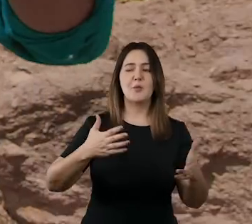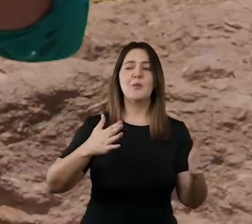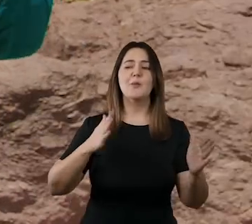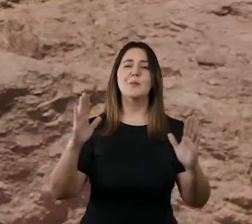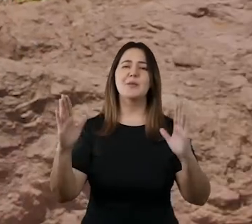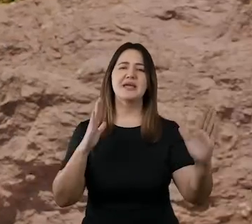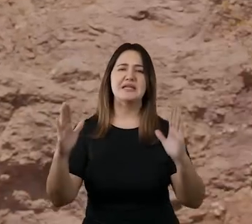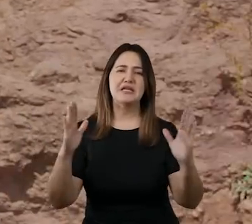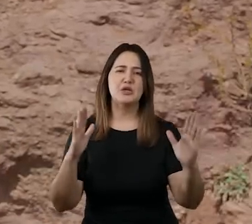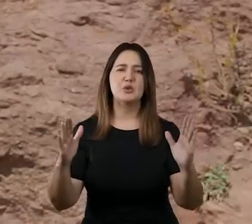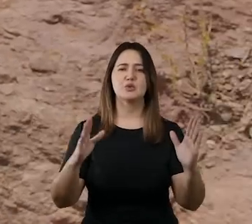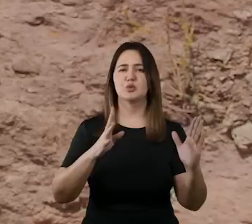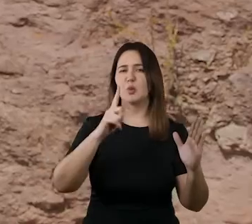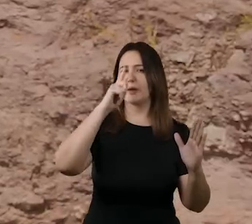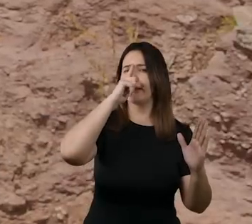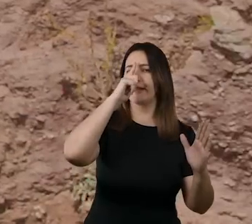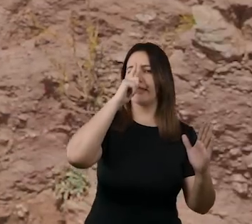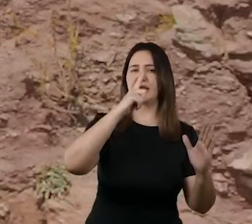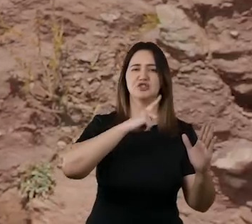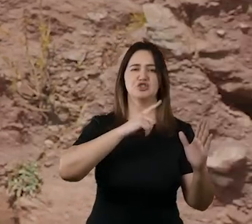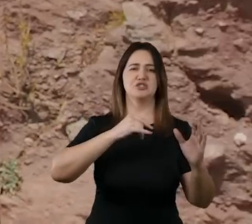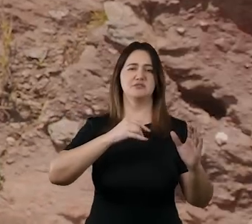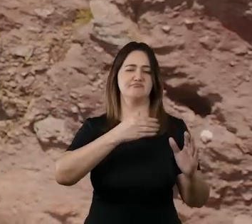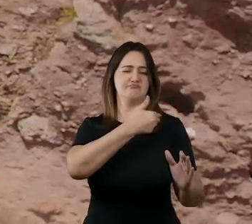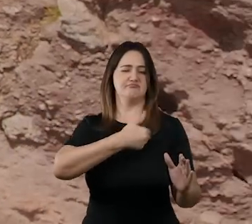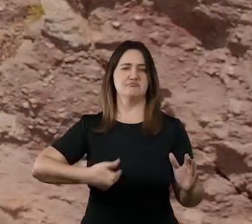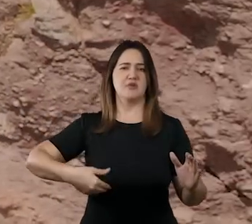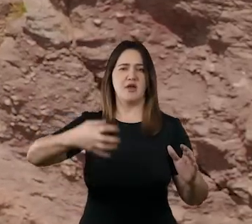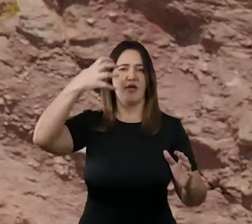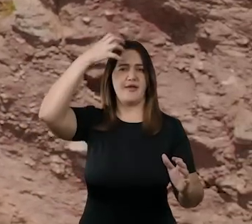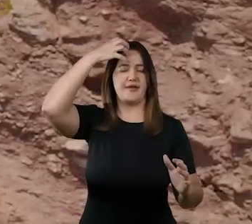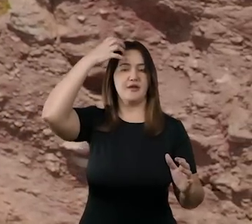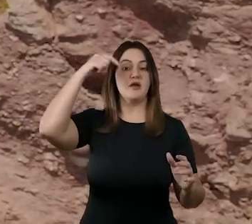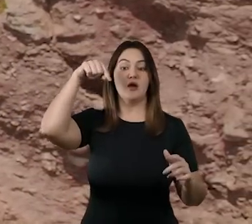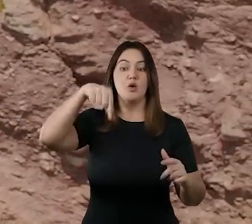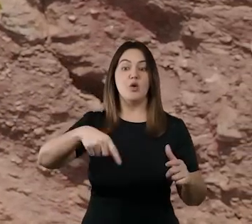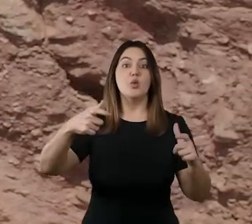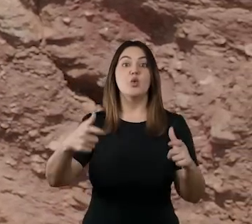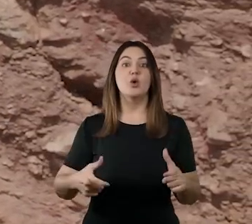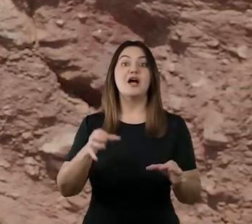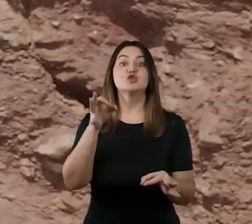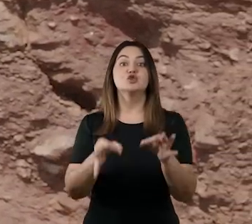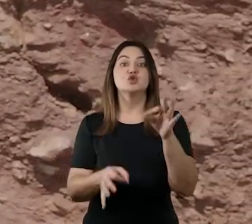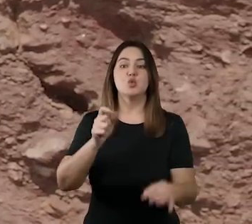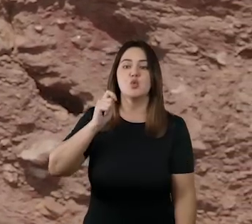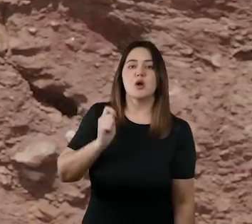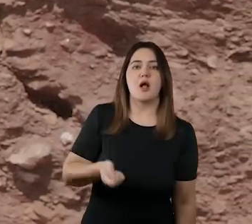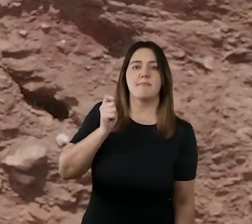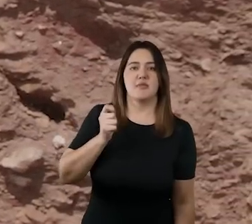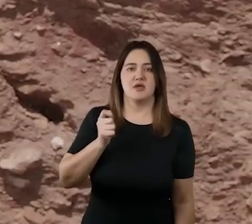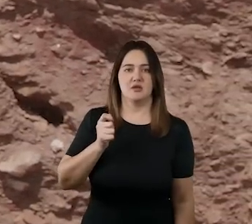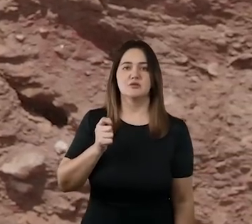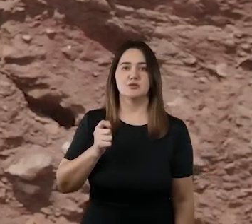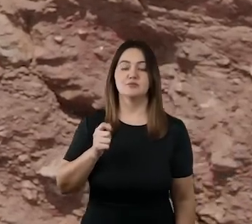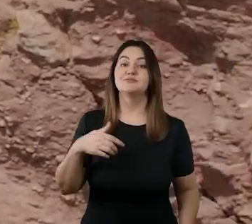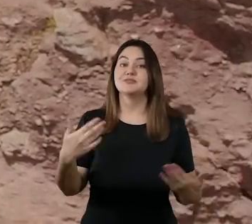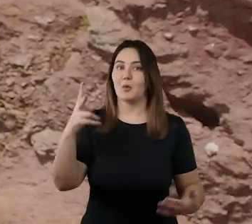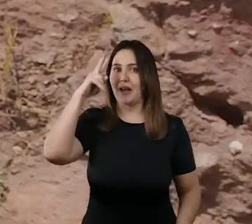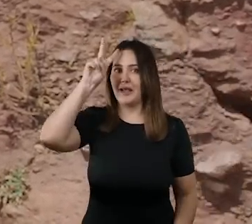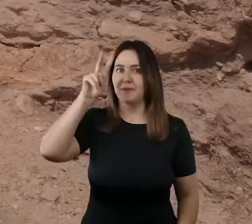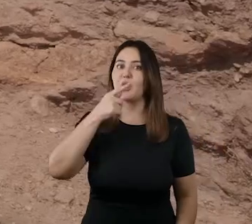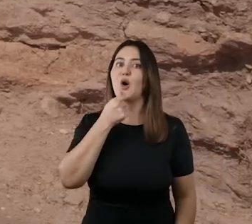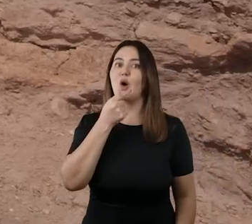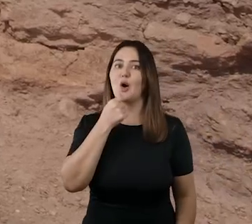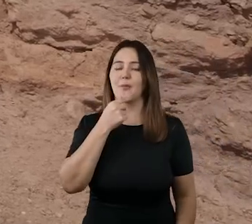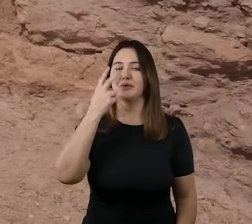grega, da aristocracia ateniense, aqui era o lugar do julgamento das pessoas. Então vamos relembrar a história de